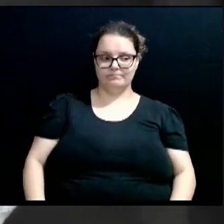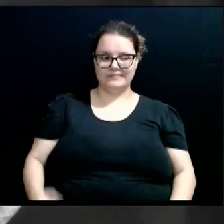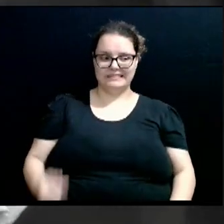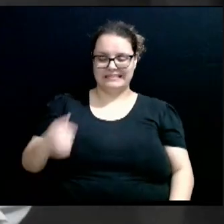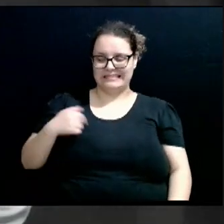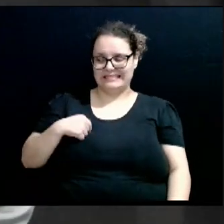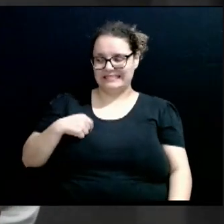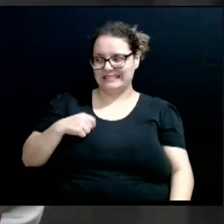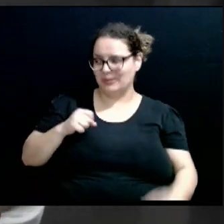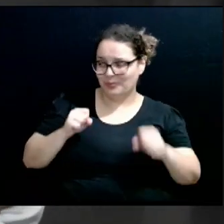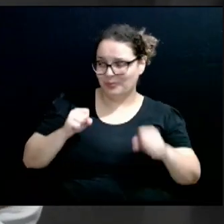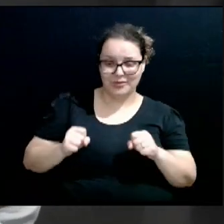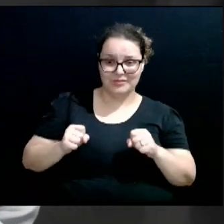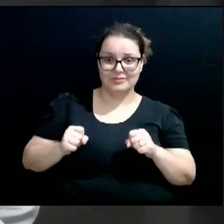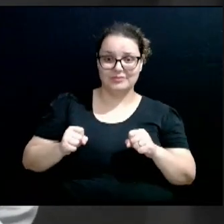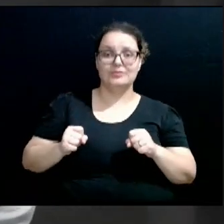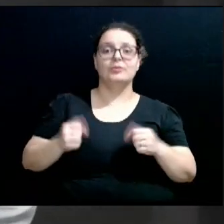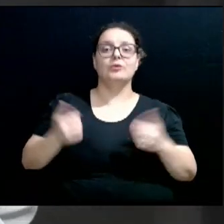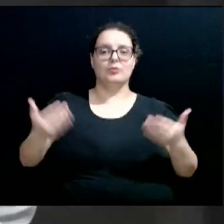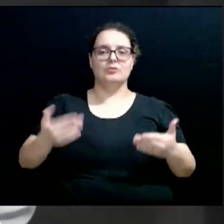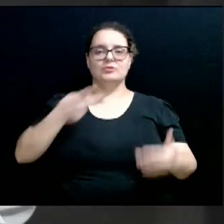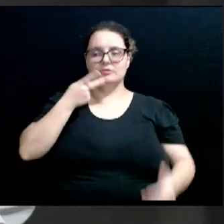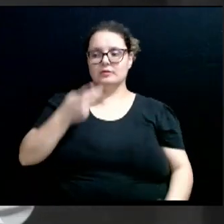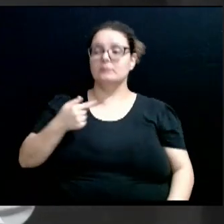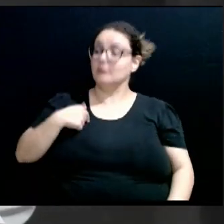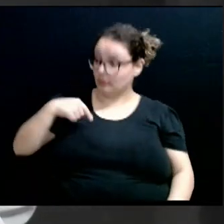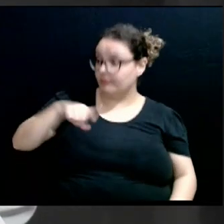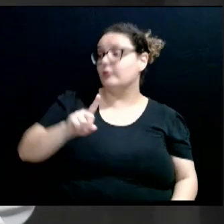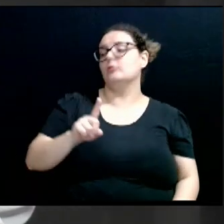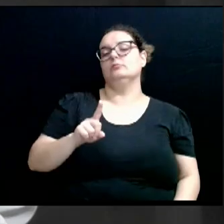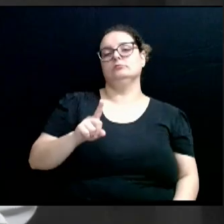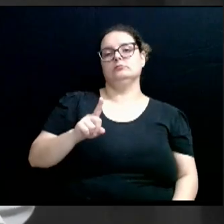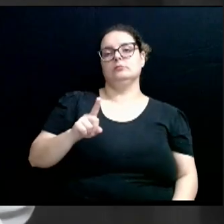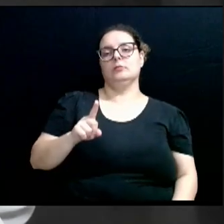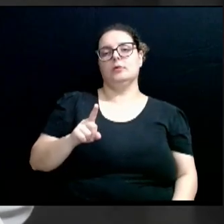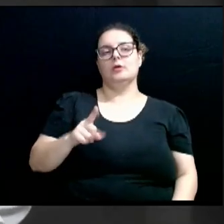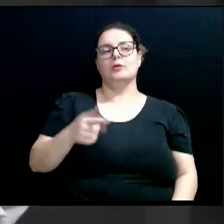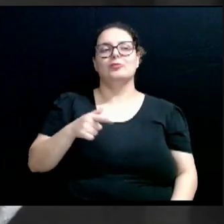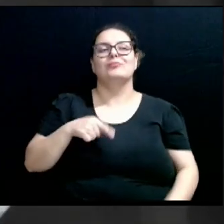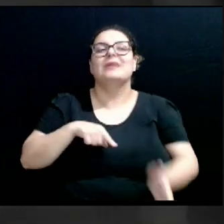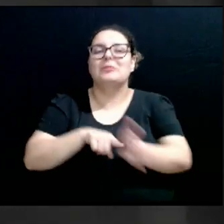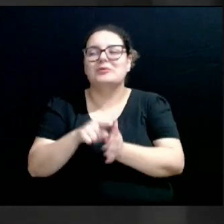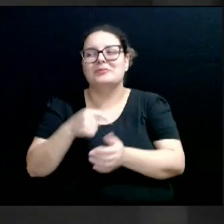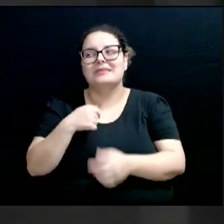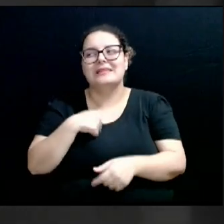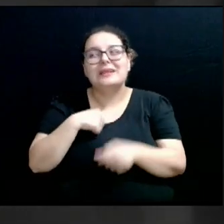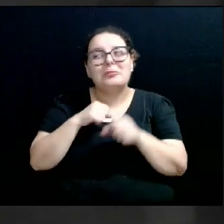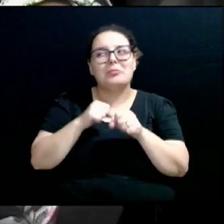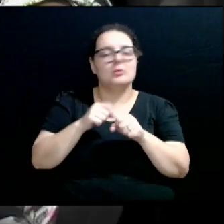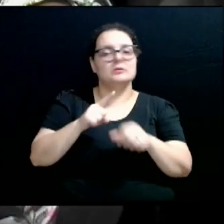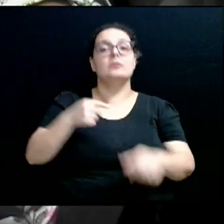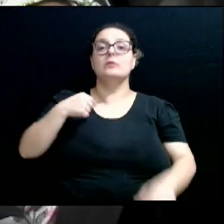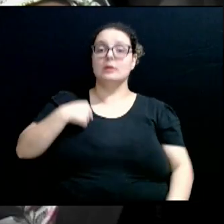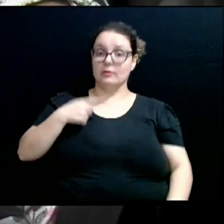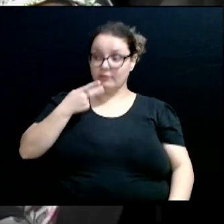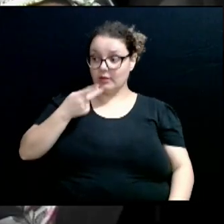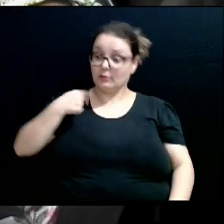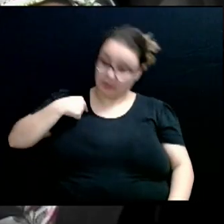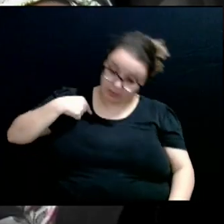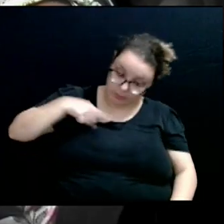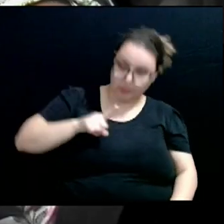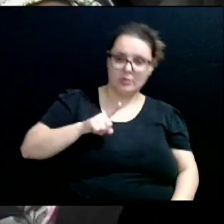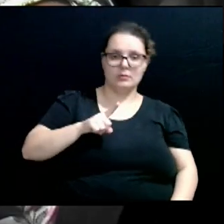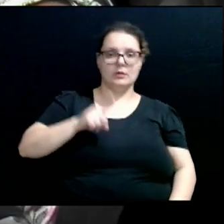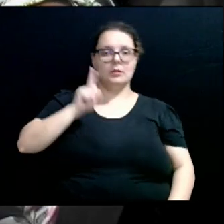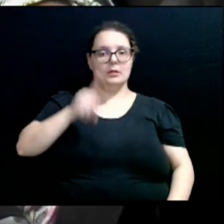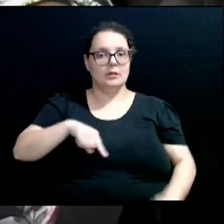lê e fala, não, eu vou. A gente não tem o será que eu posso? Eu vou, eu posso. Isso é a afirmação da identidade negra.